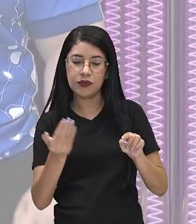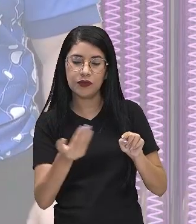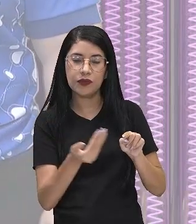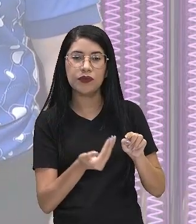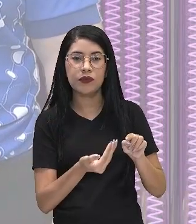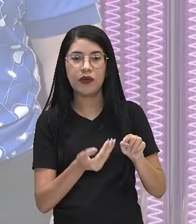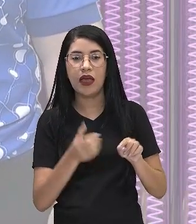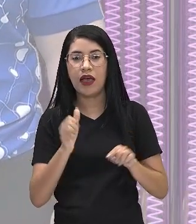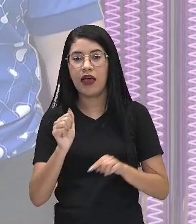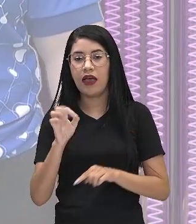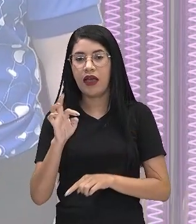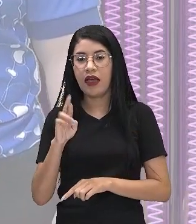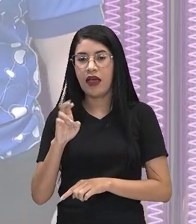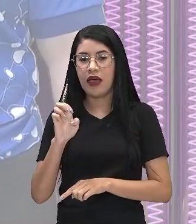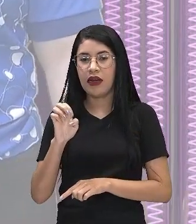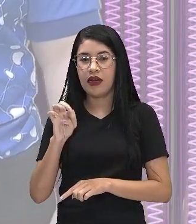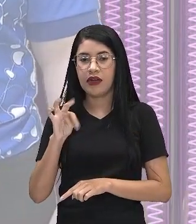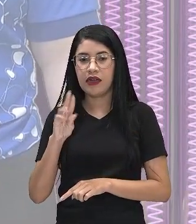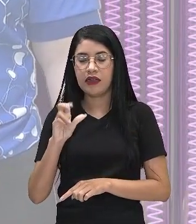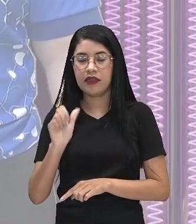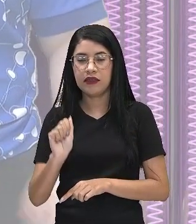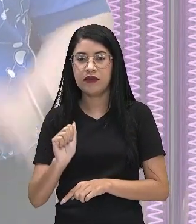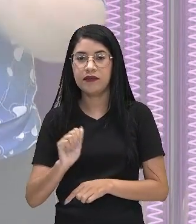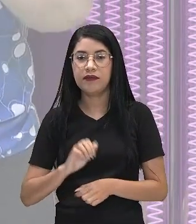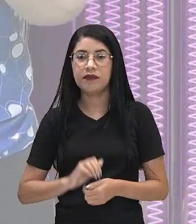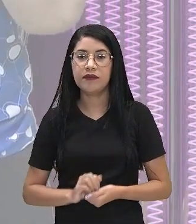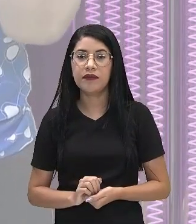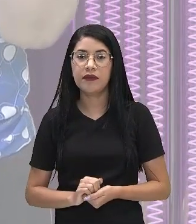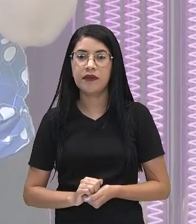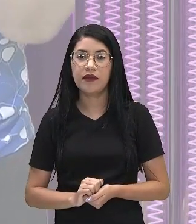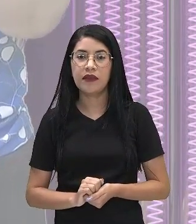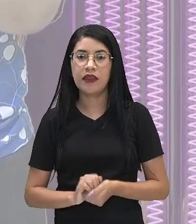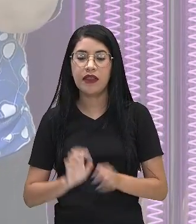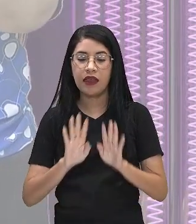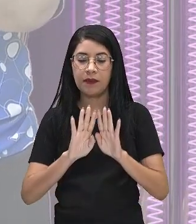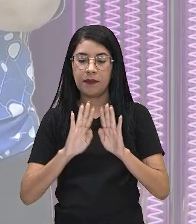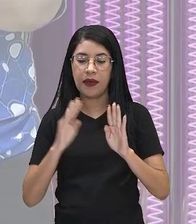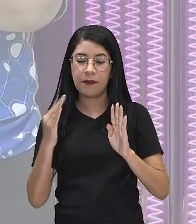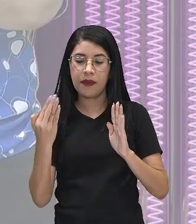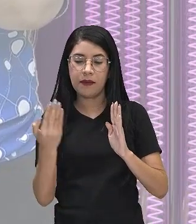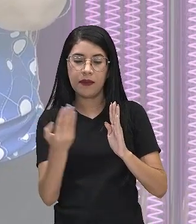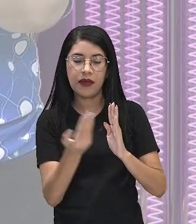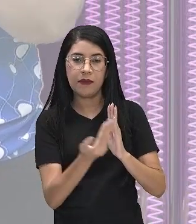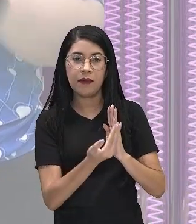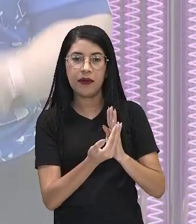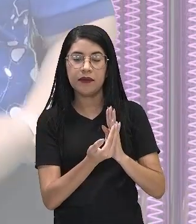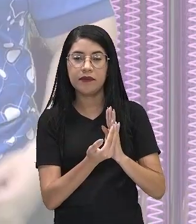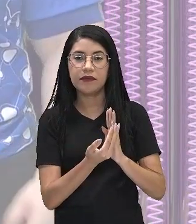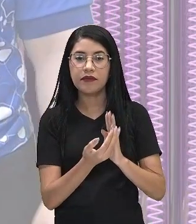chamadas de arestas, certo? Só que tem as arestas das faces, né? Quando ele está se